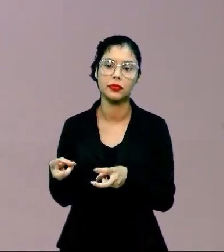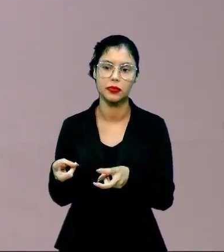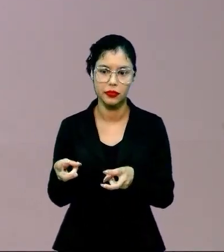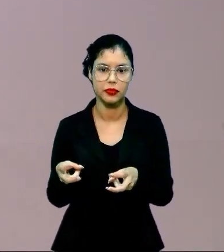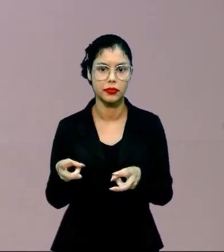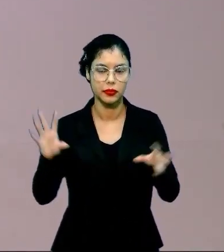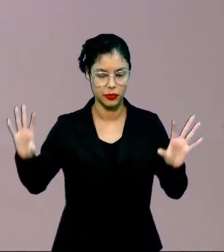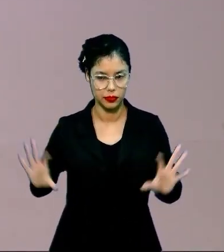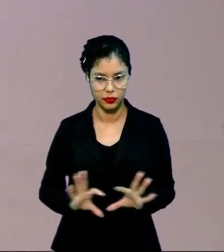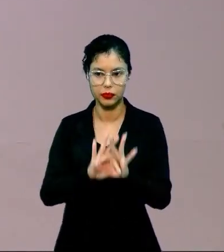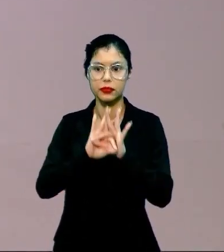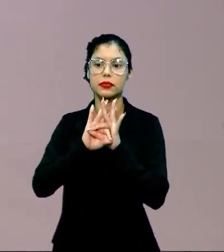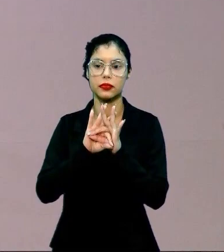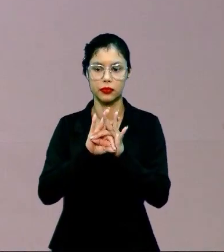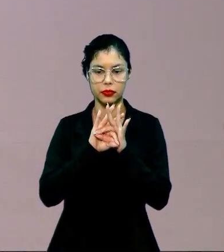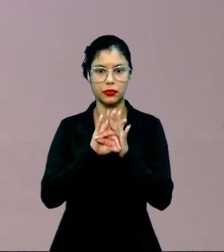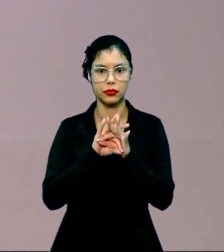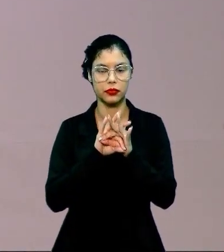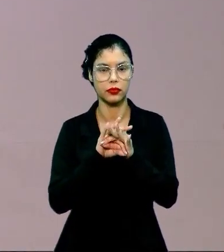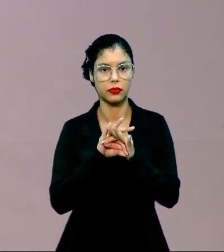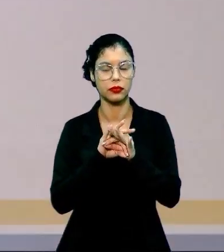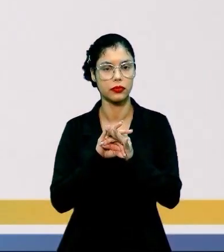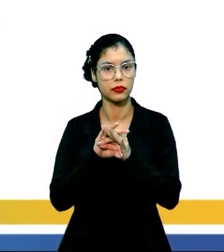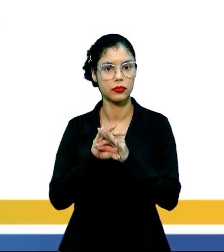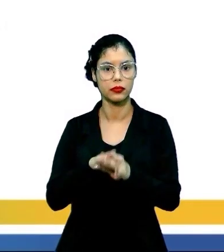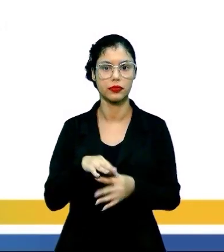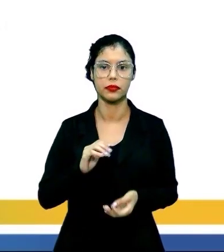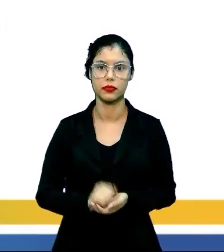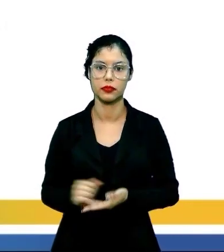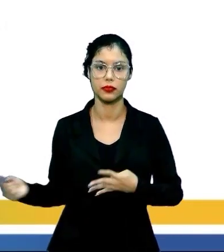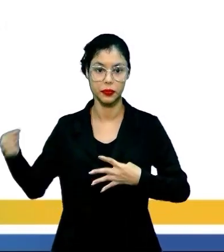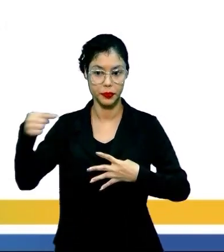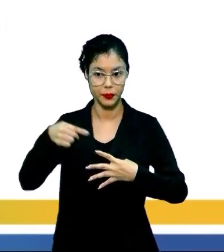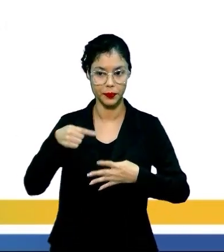a vinculação do simbolismo.